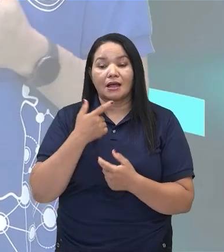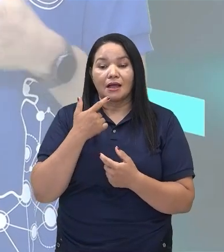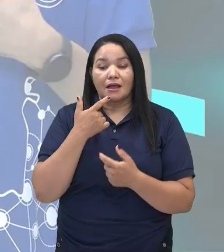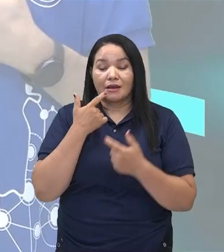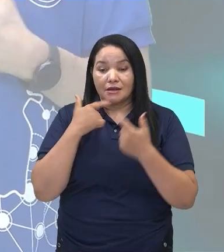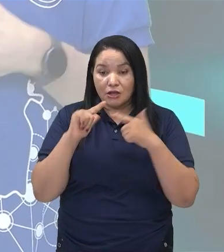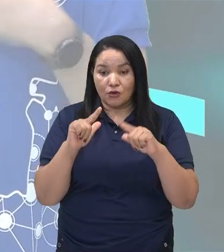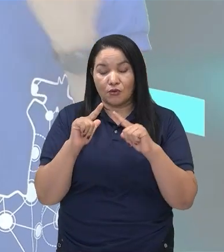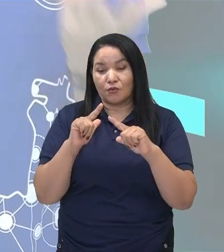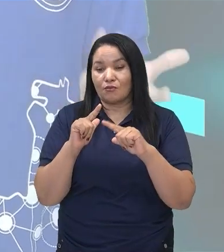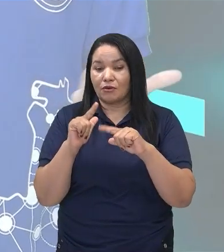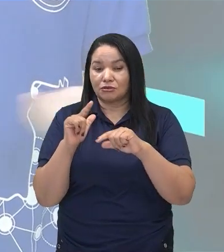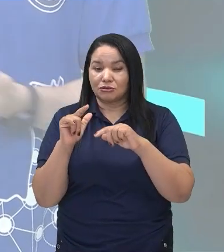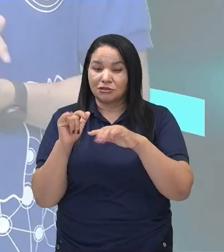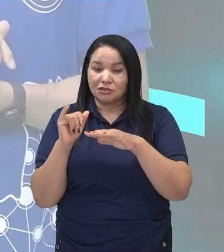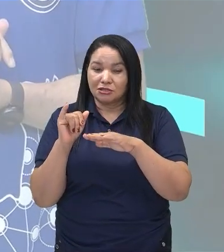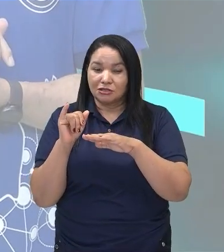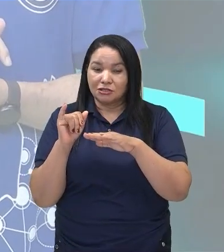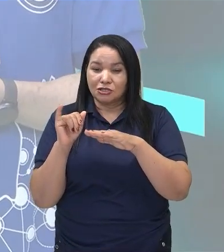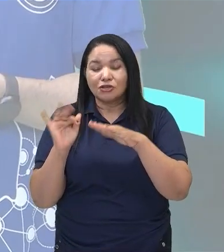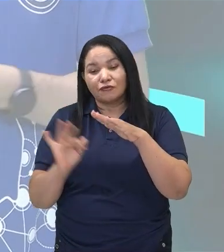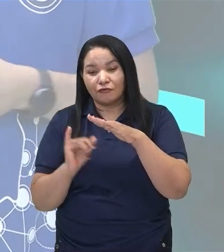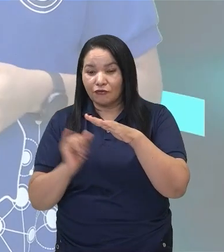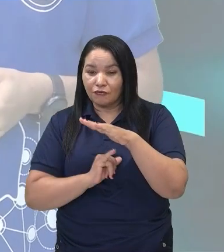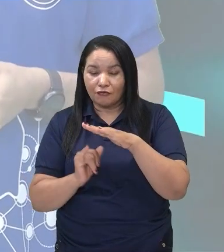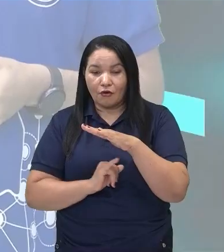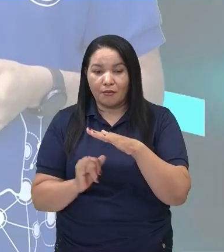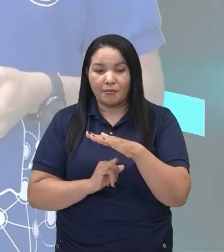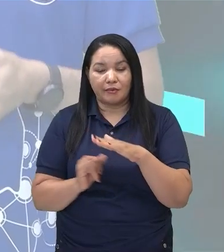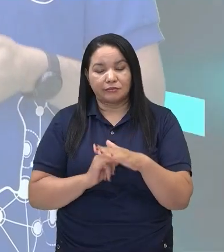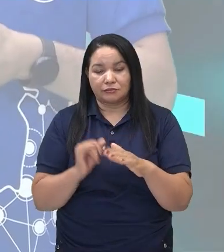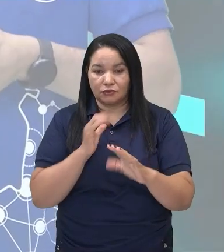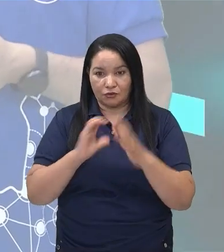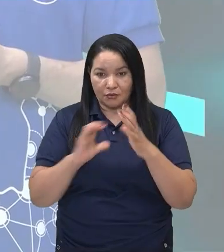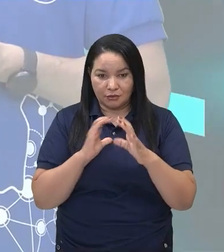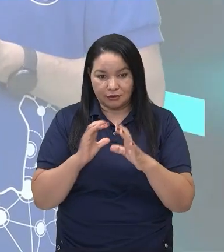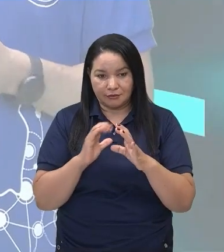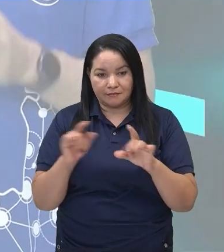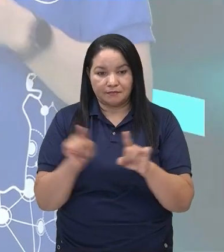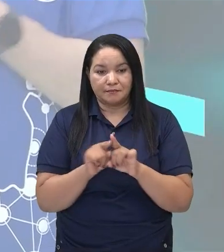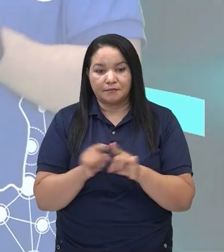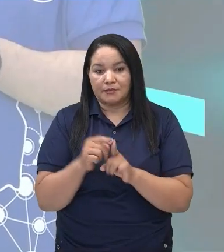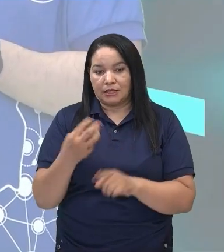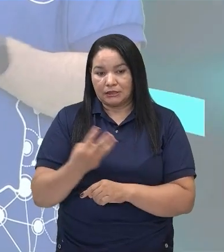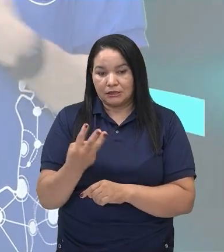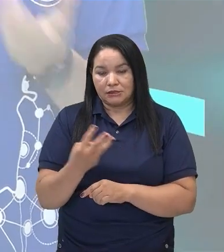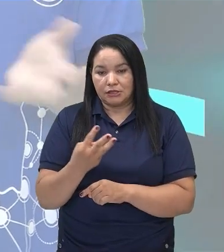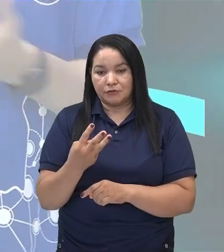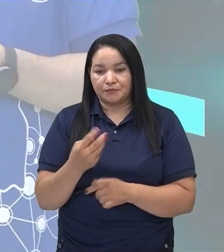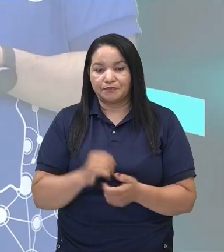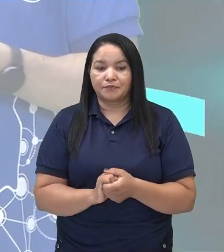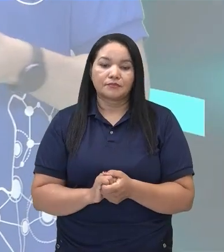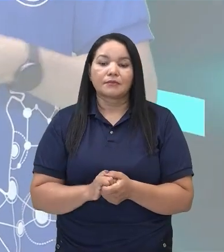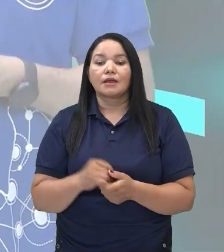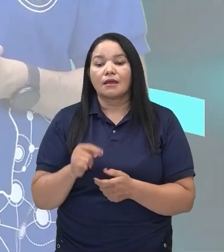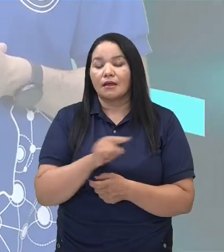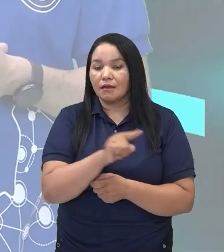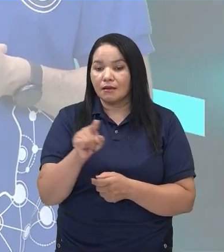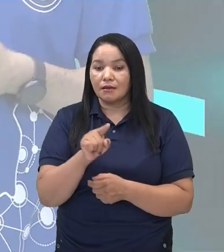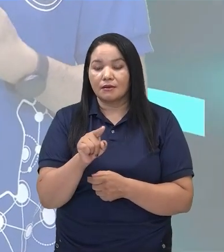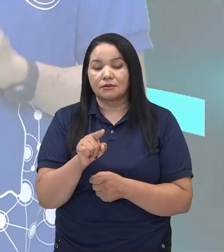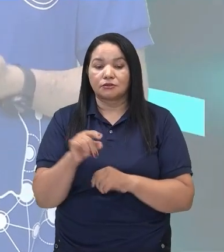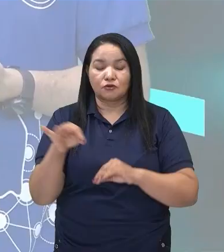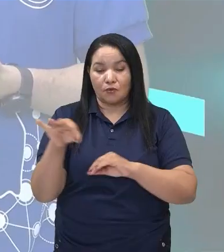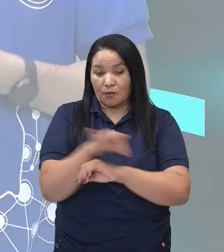utilizar mais na fala, em situações informais de comunicação. They aren't architects. Eles são, ou elas são,